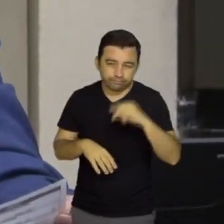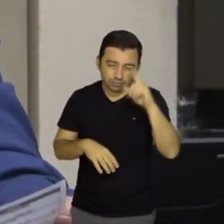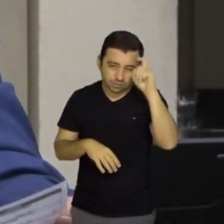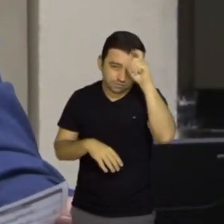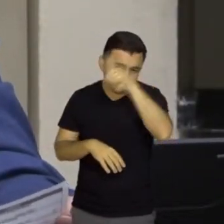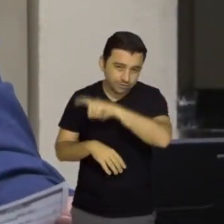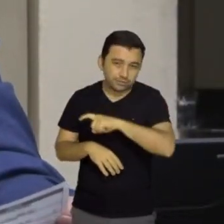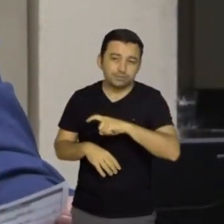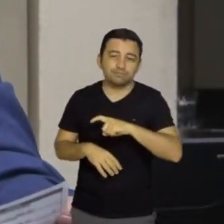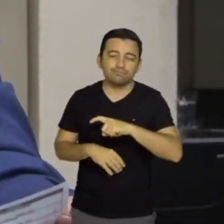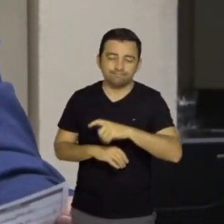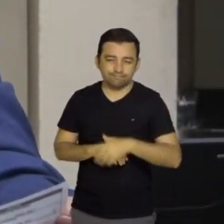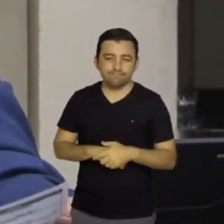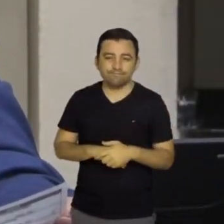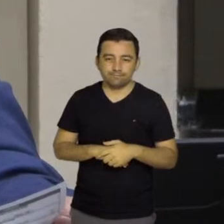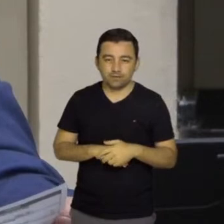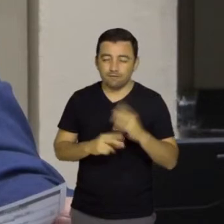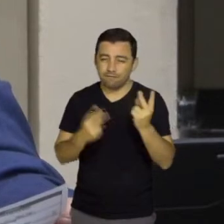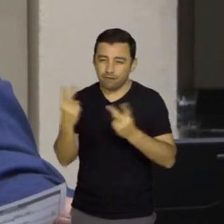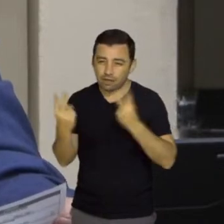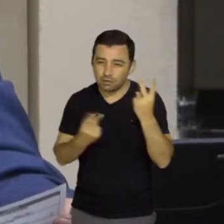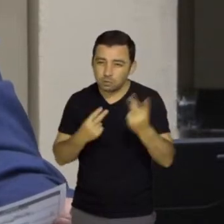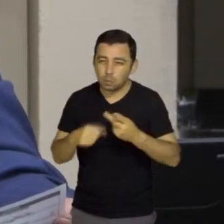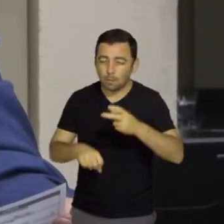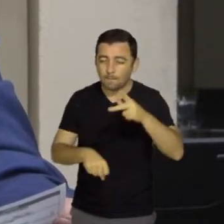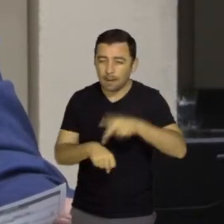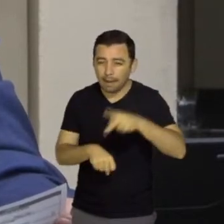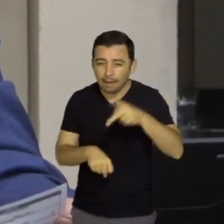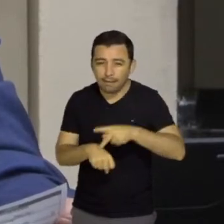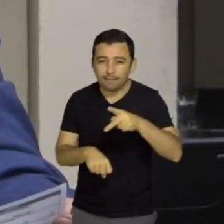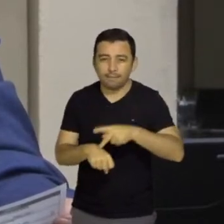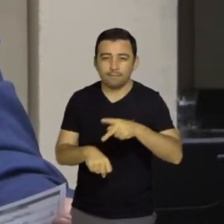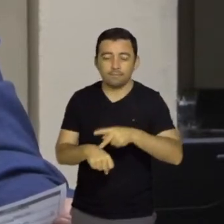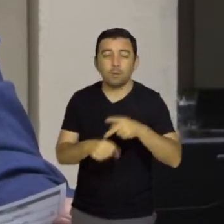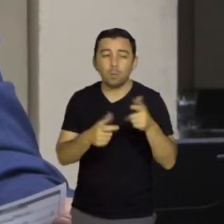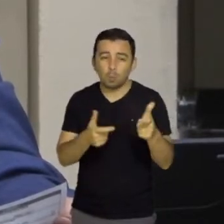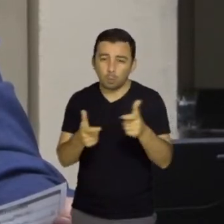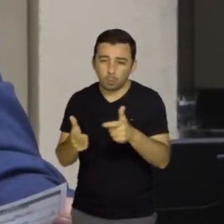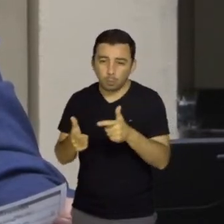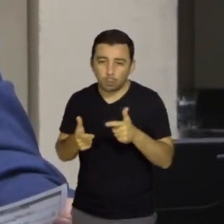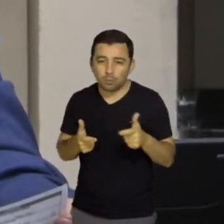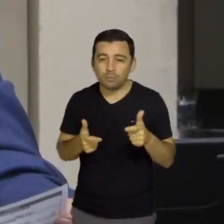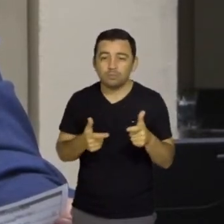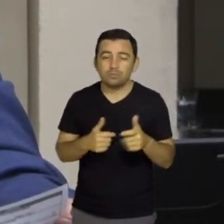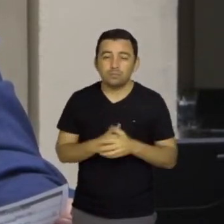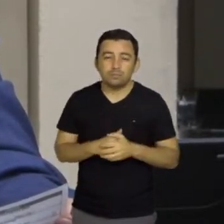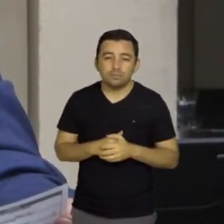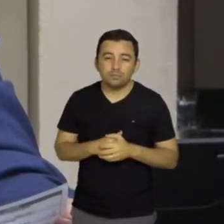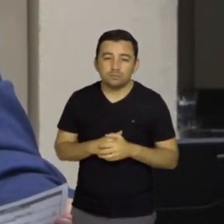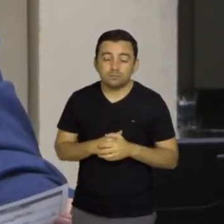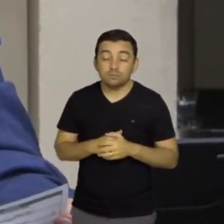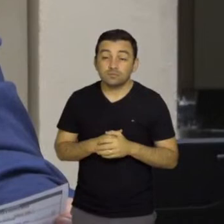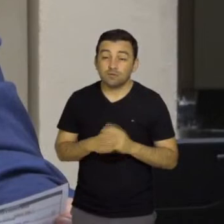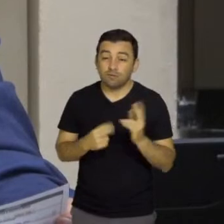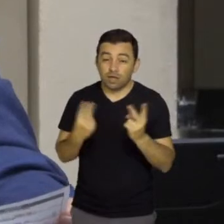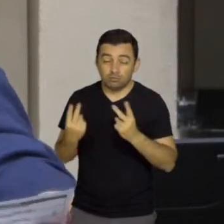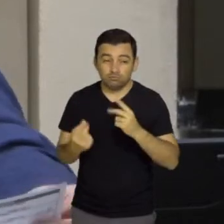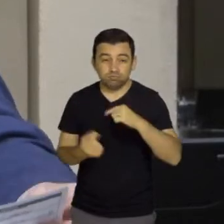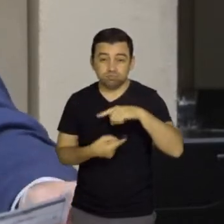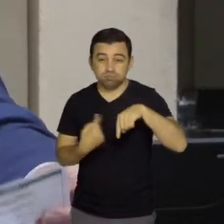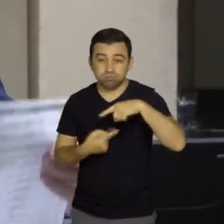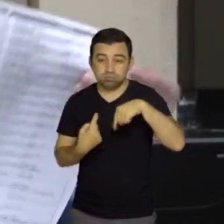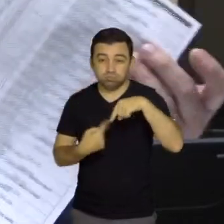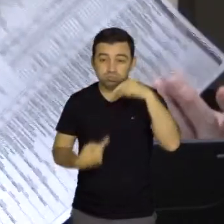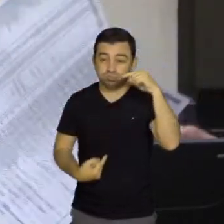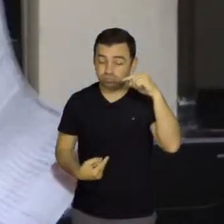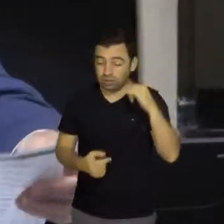ventos, pedras, né? Em alguns lugares até tornado, e